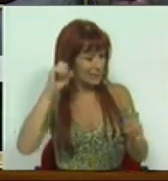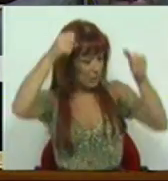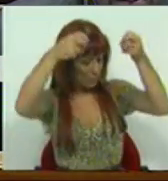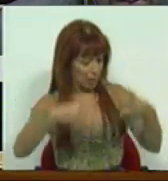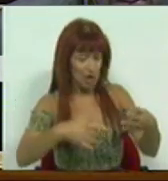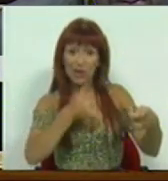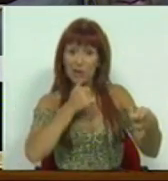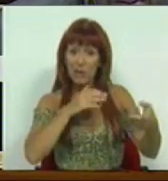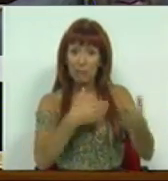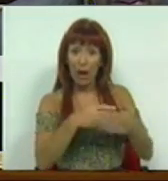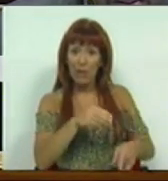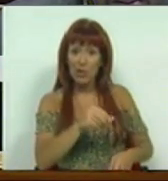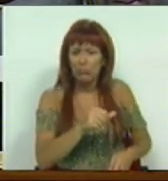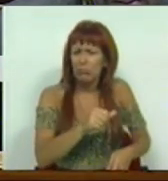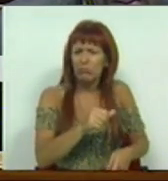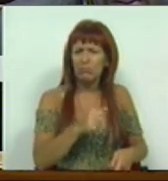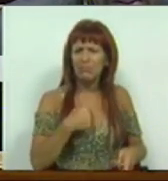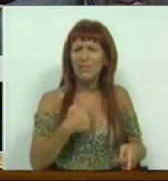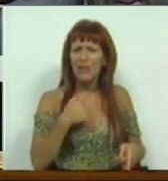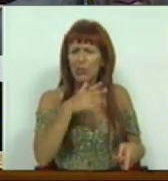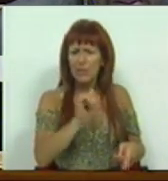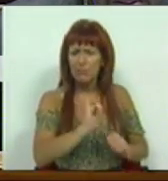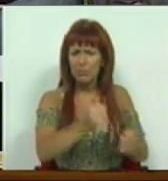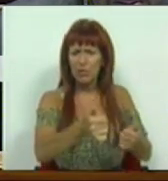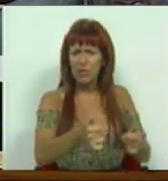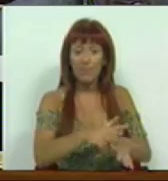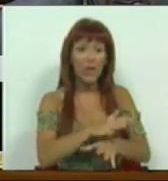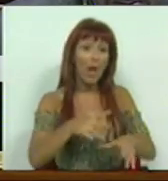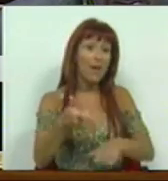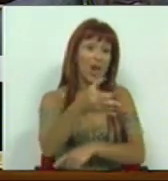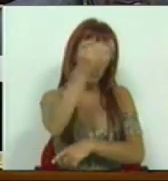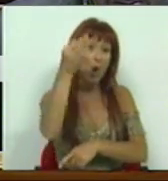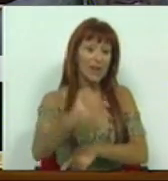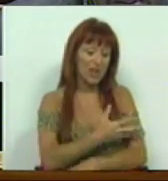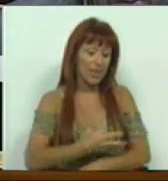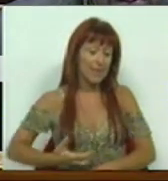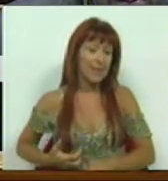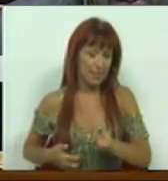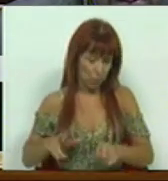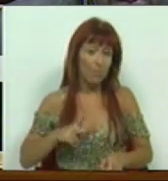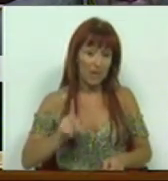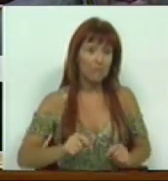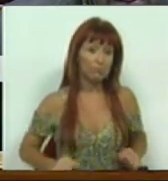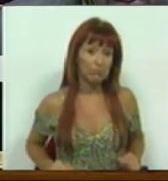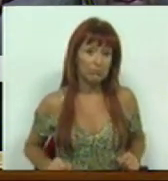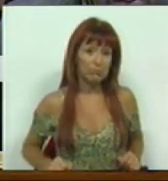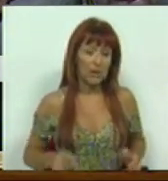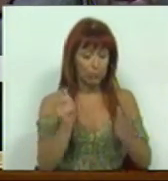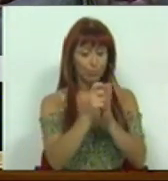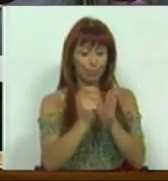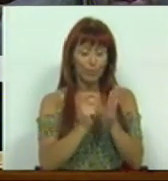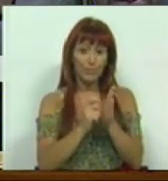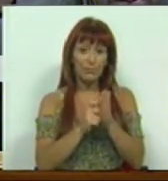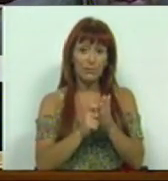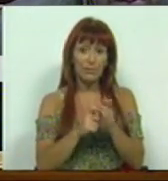prioridades determinantes para a região? Porque disse muito bem, é a maior taxa de desemprego do país. Os indicadores